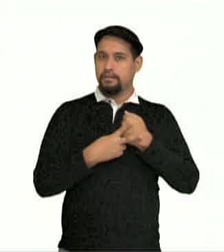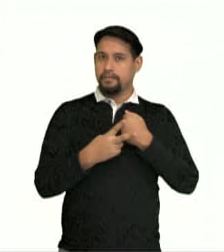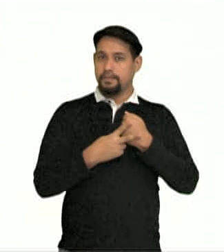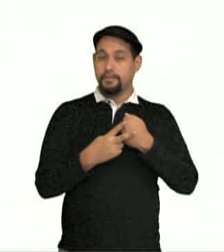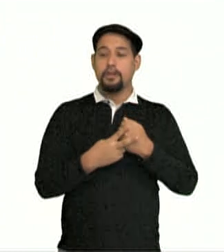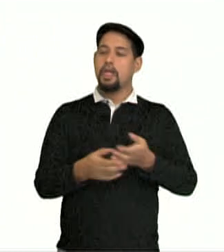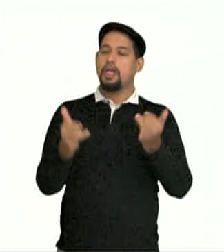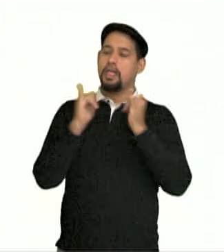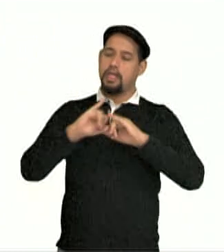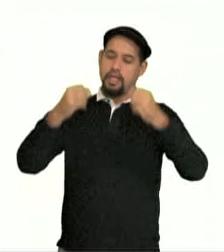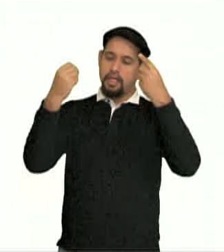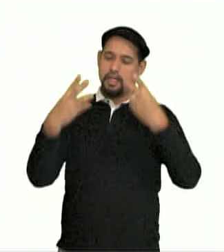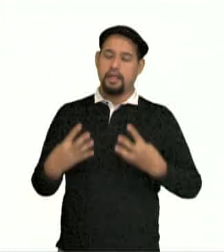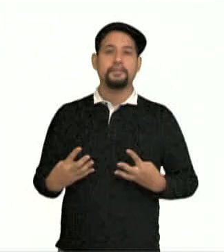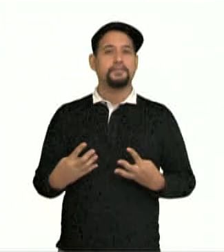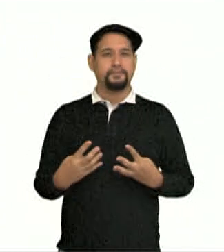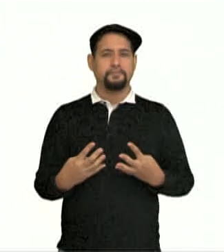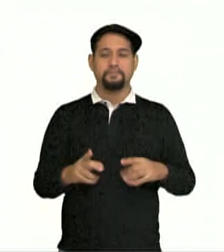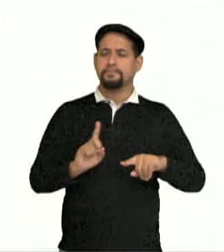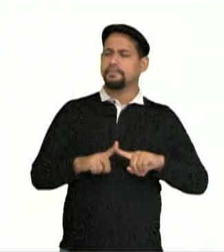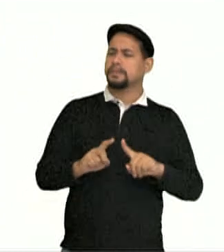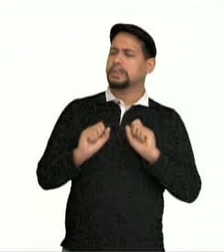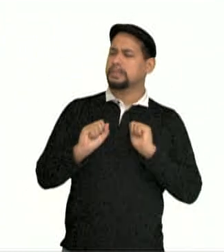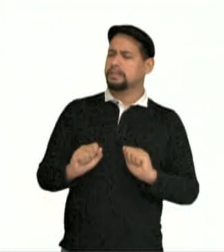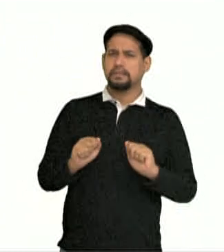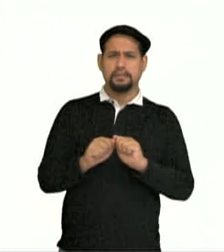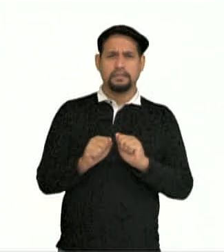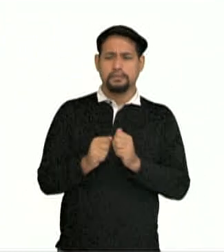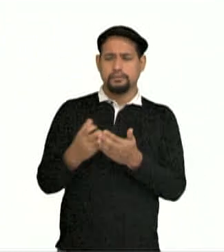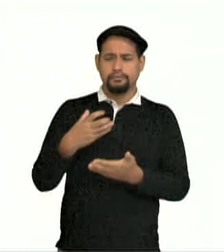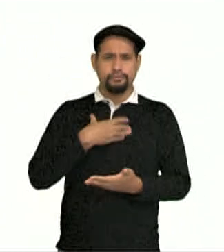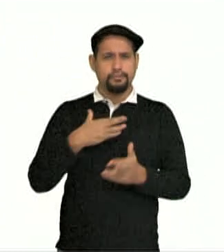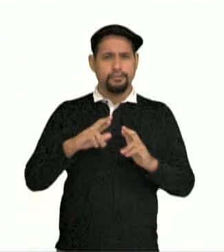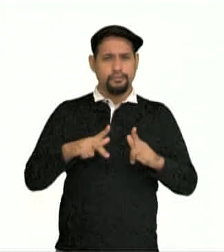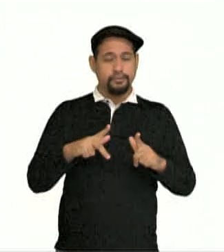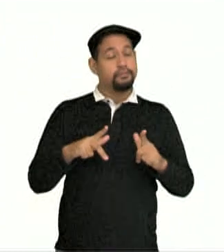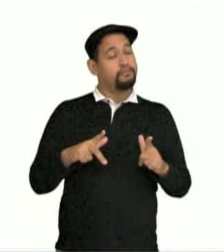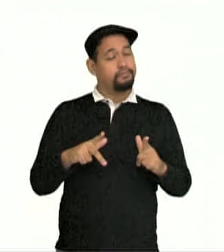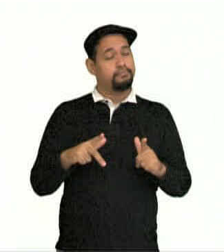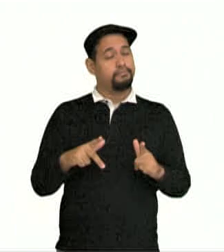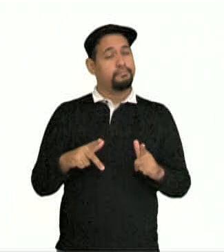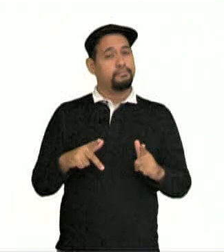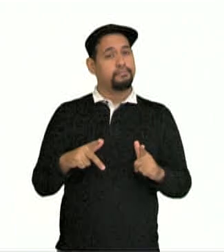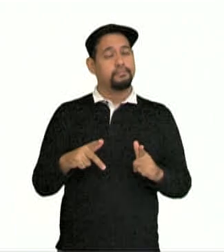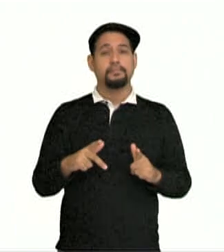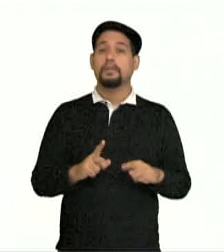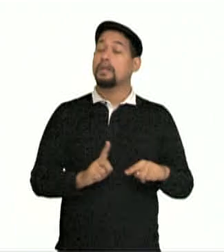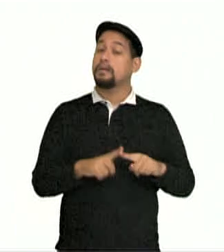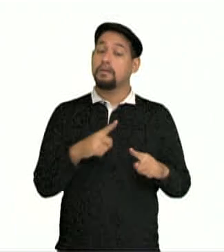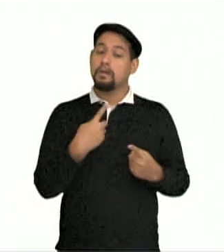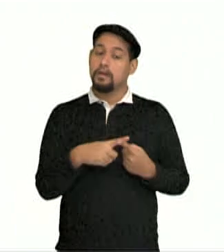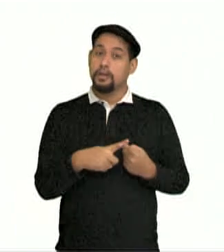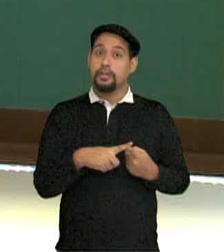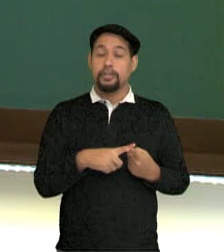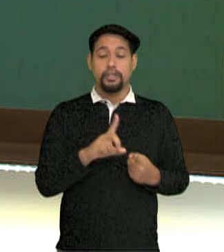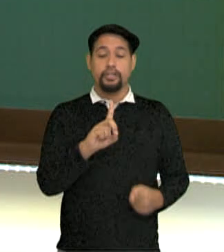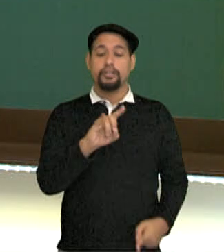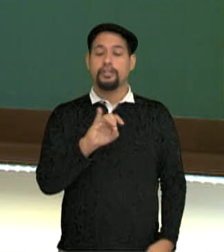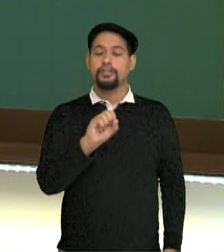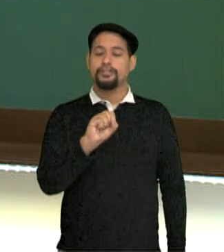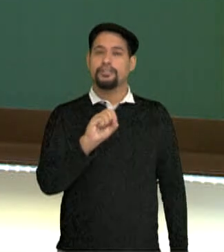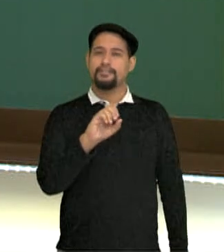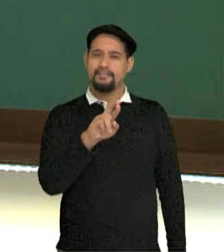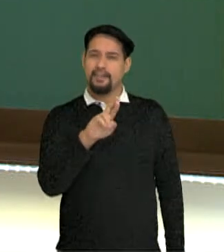de dizer. Então, ó, mas você podia fazer isso de uma forma mais discreta, ó. Aqui o discurso direto. Percebeu